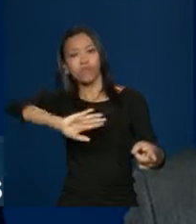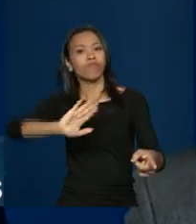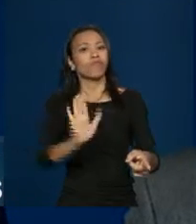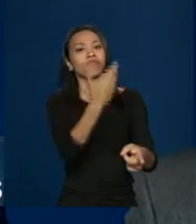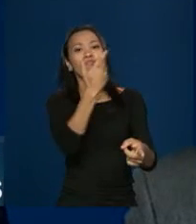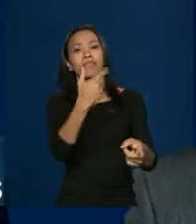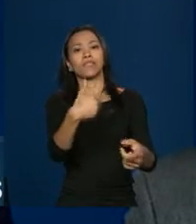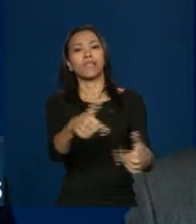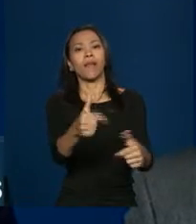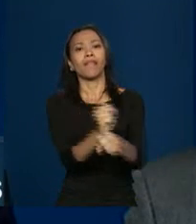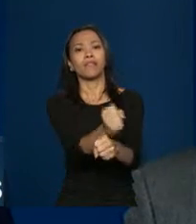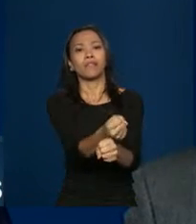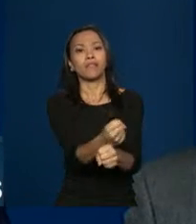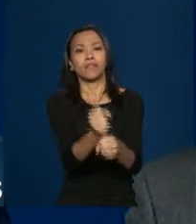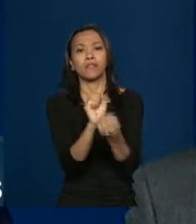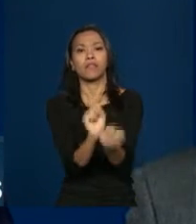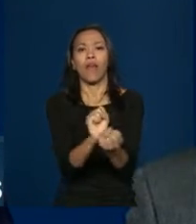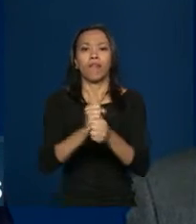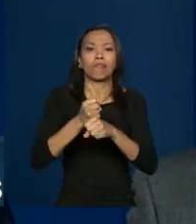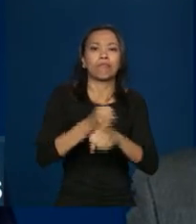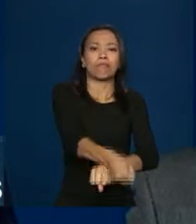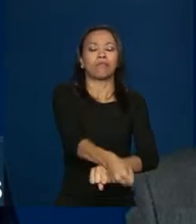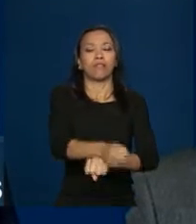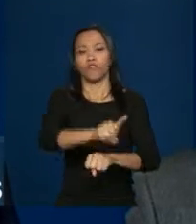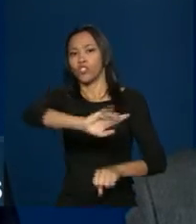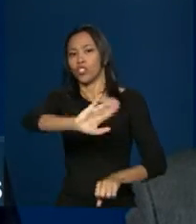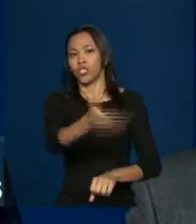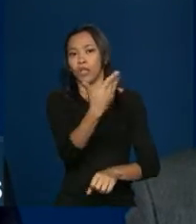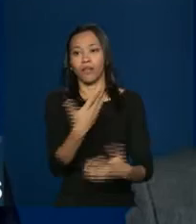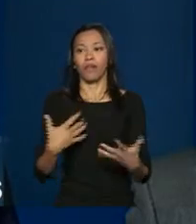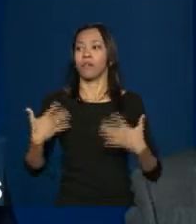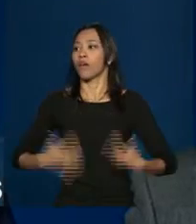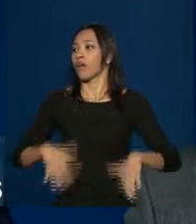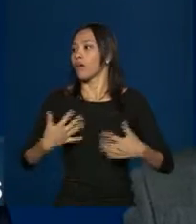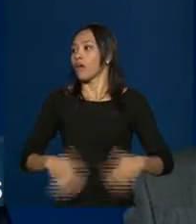e postos que eu mencionei, que hoje já são